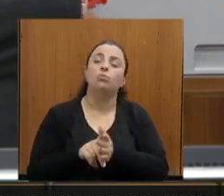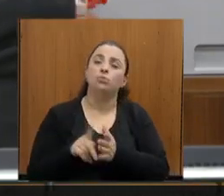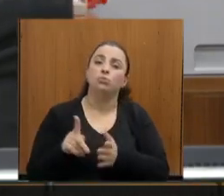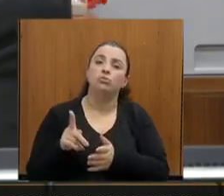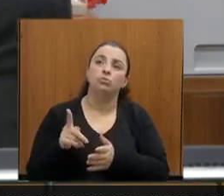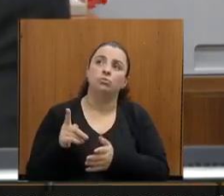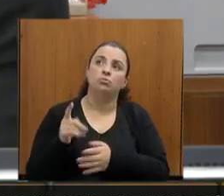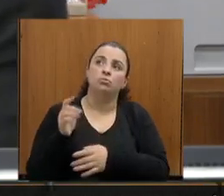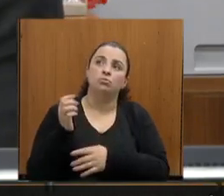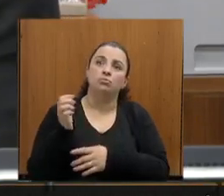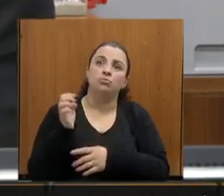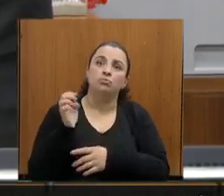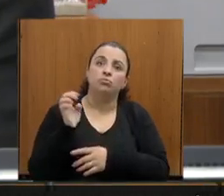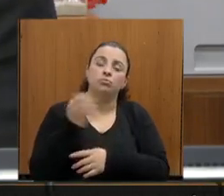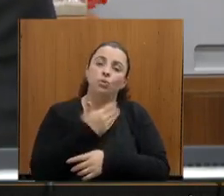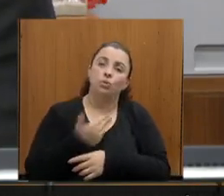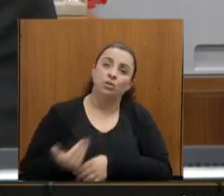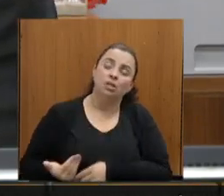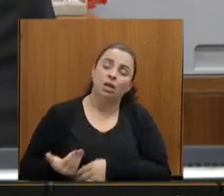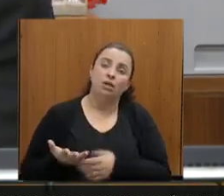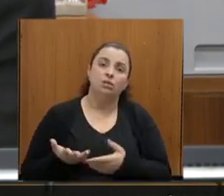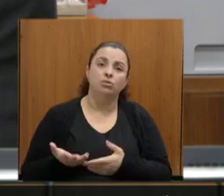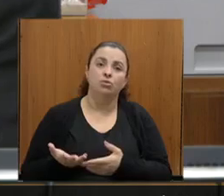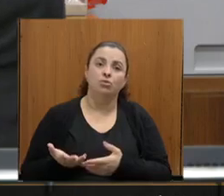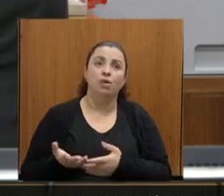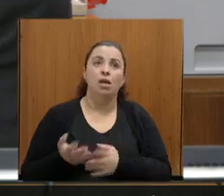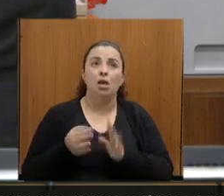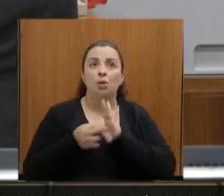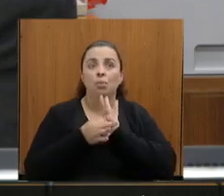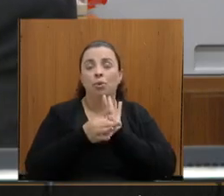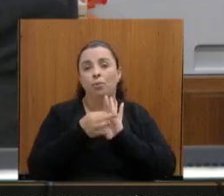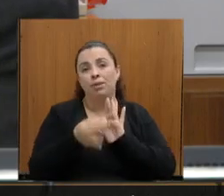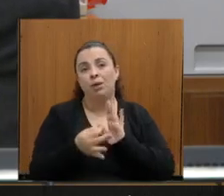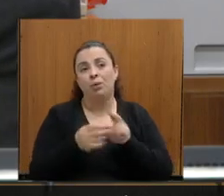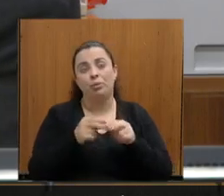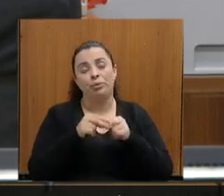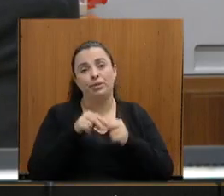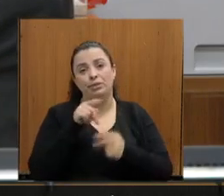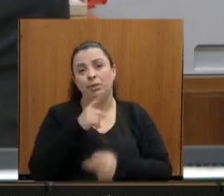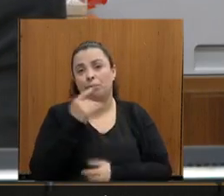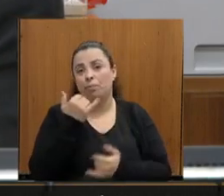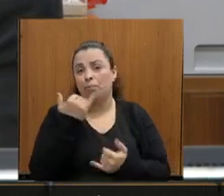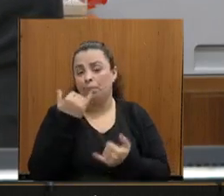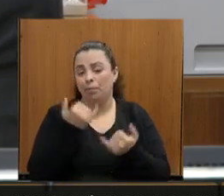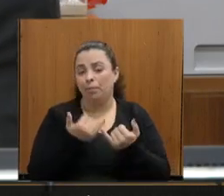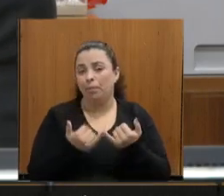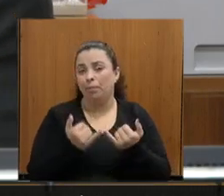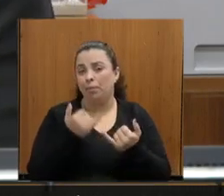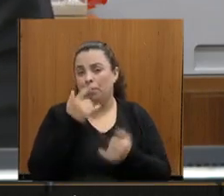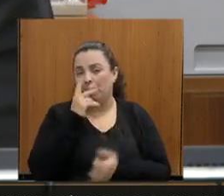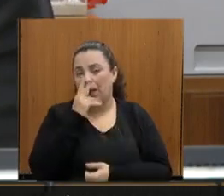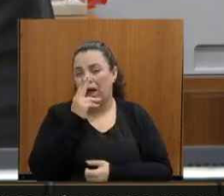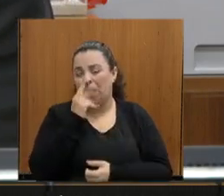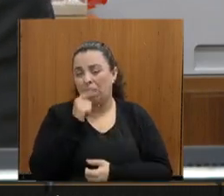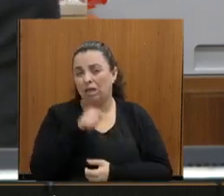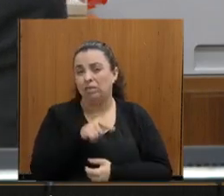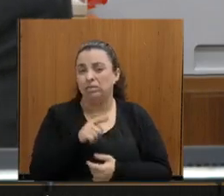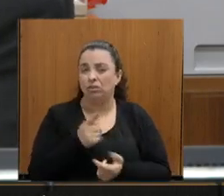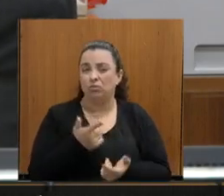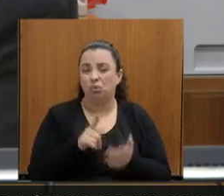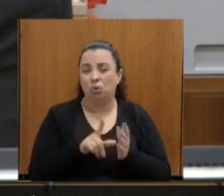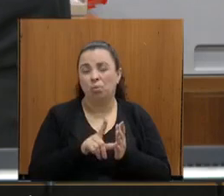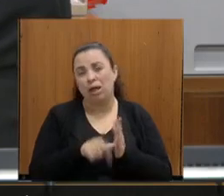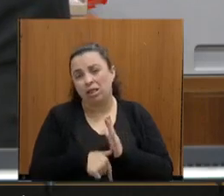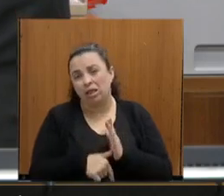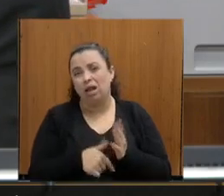crítica é uma dica você certa é letargia que me pareceu é que não